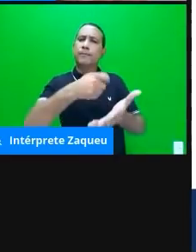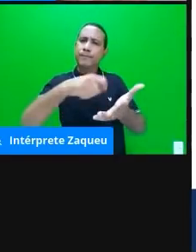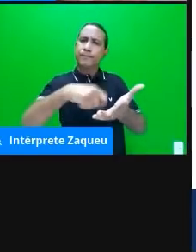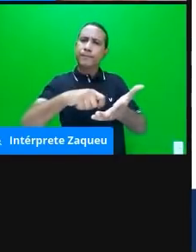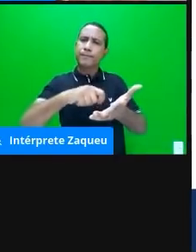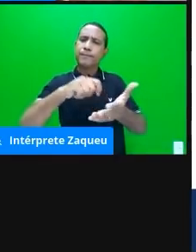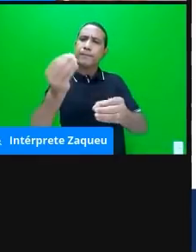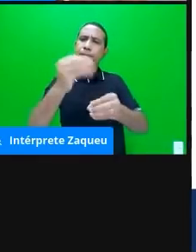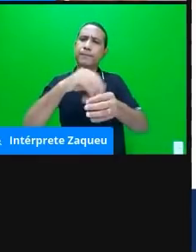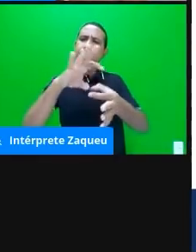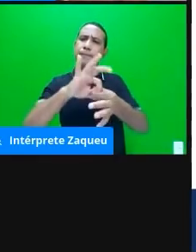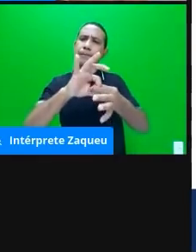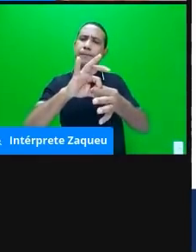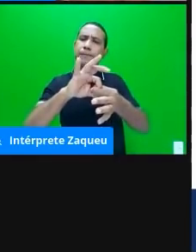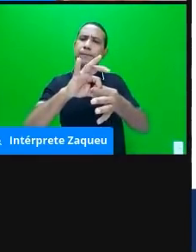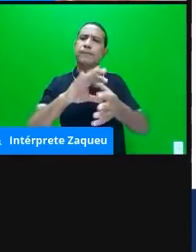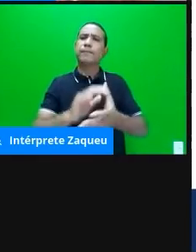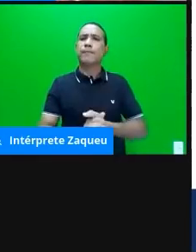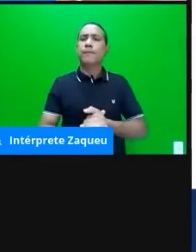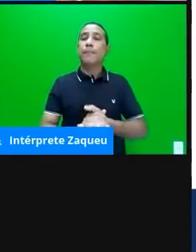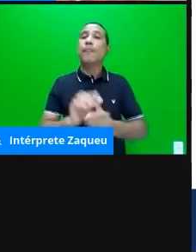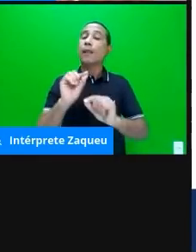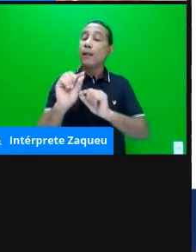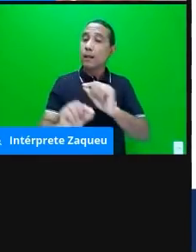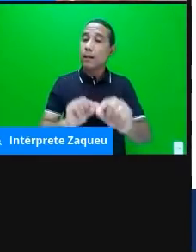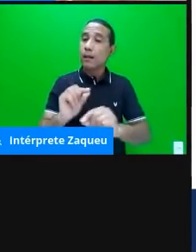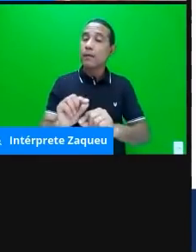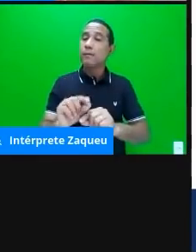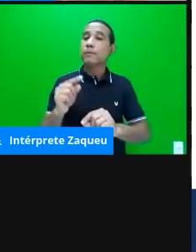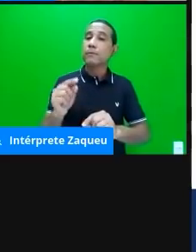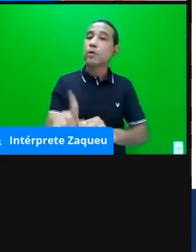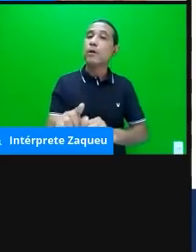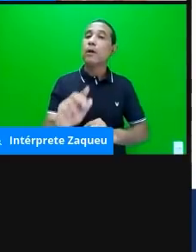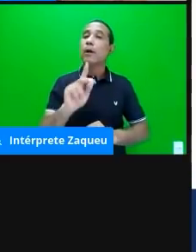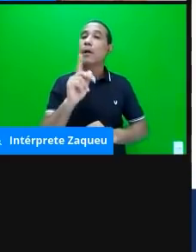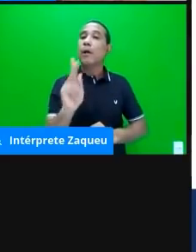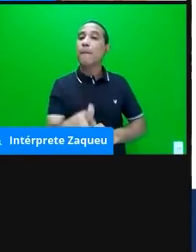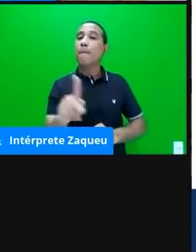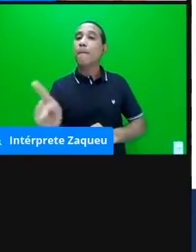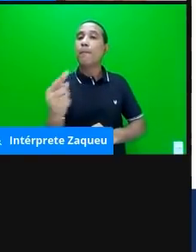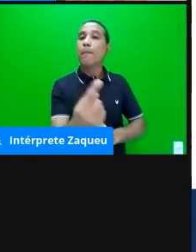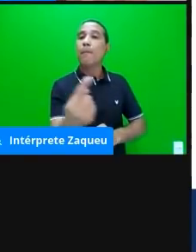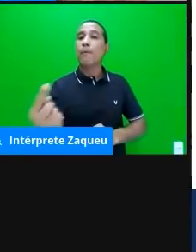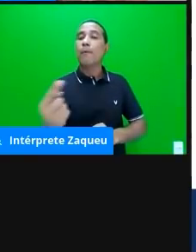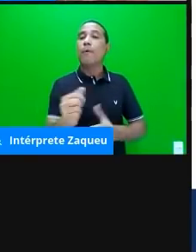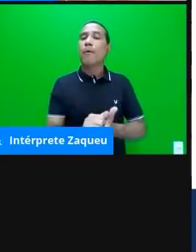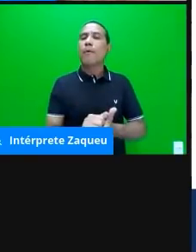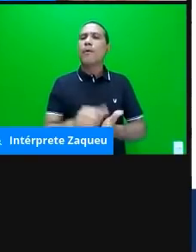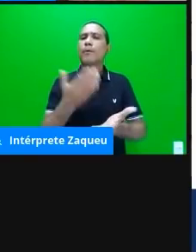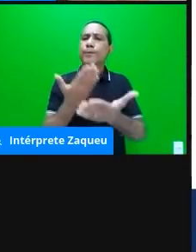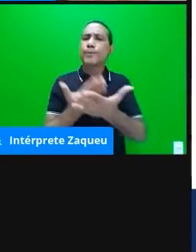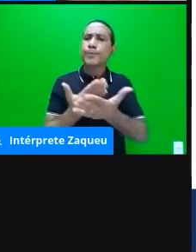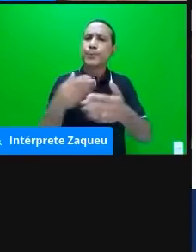eles estão. Isso requer de nós, professores, cada vez mais estudo, análise